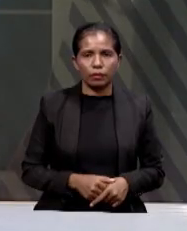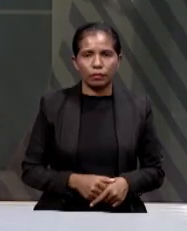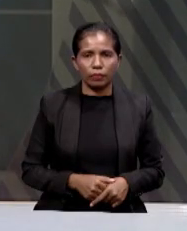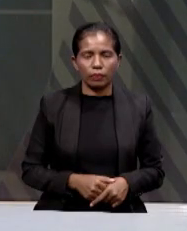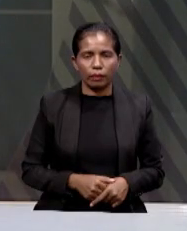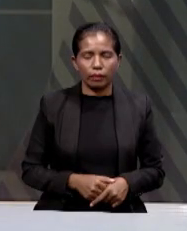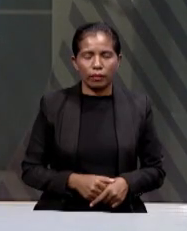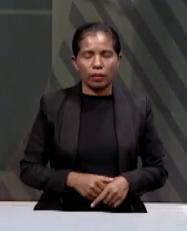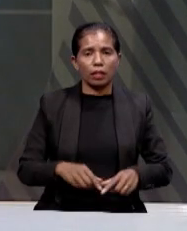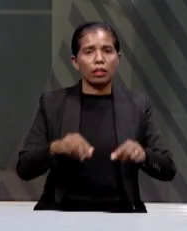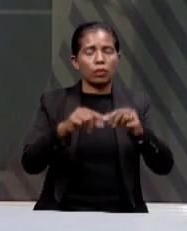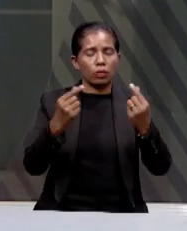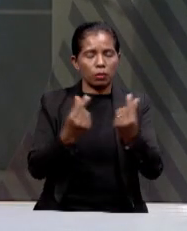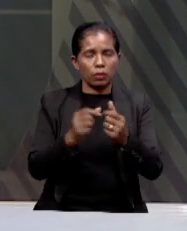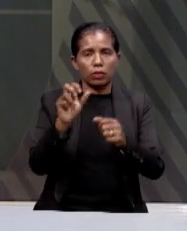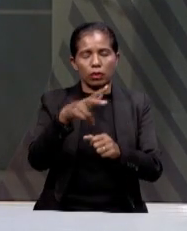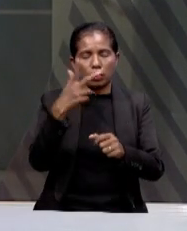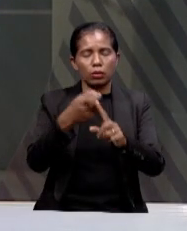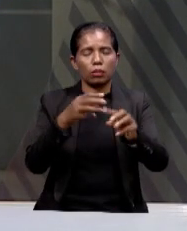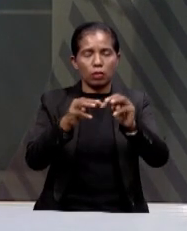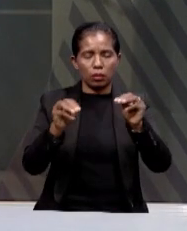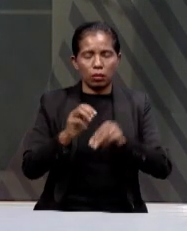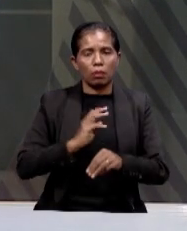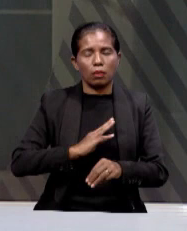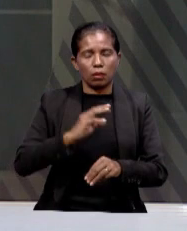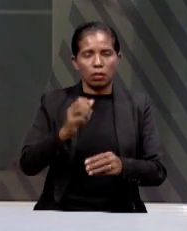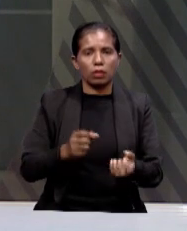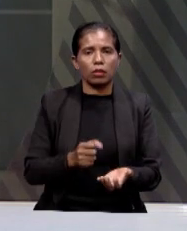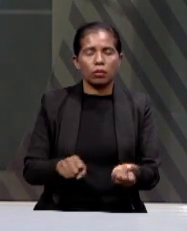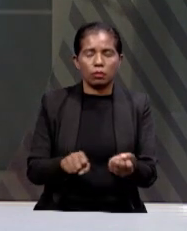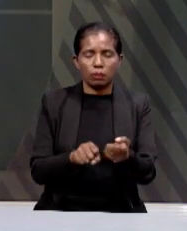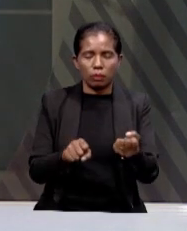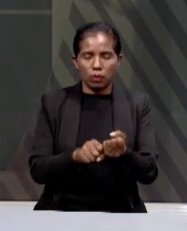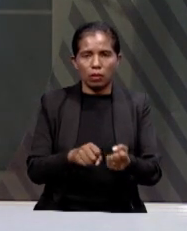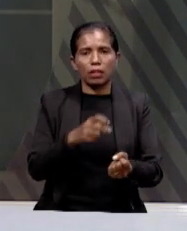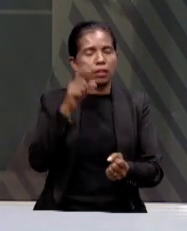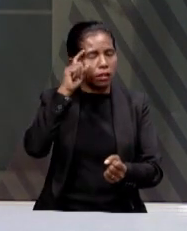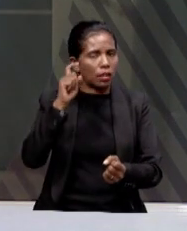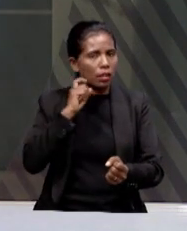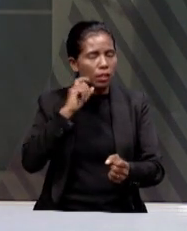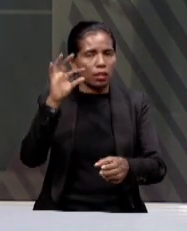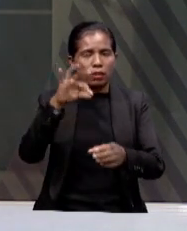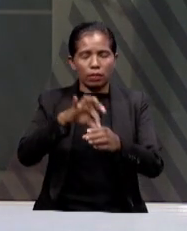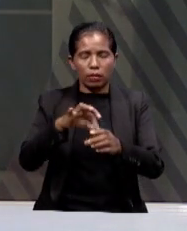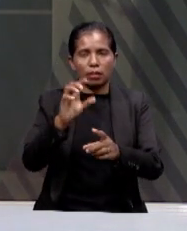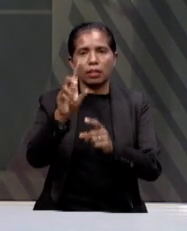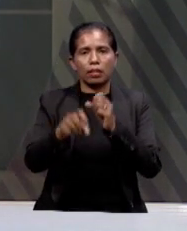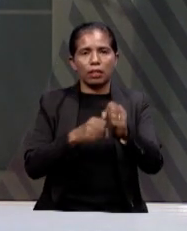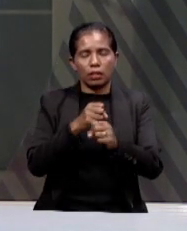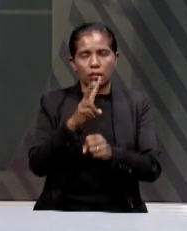Movimento São Lucentor, o município de Bocau, se foi apoio para a Kerala Sana Guzmão e a eleição parlamentar tinha rio em rua, o Lucentor.